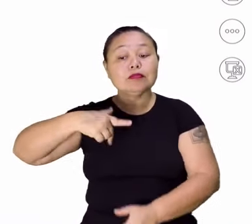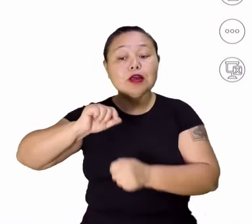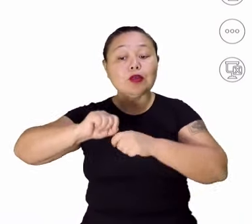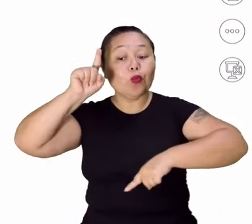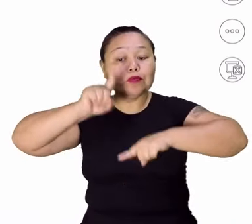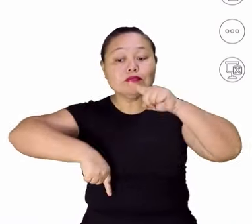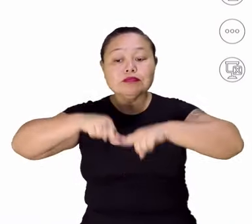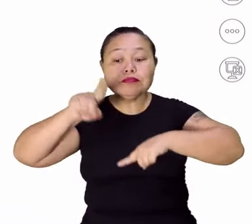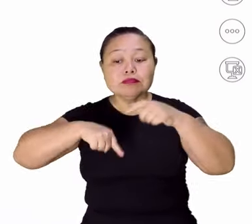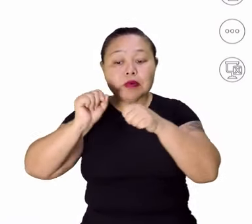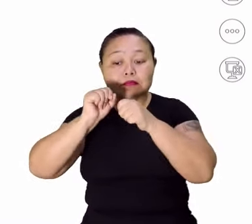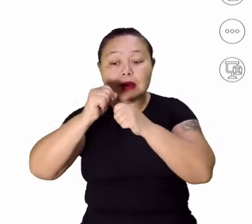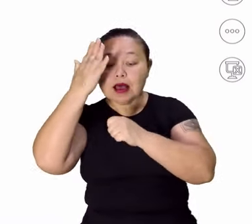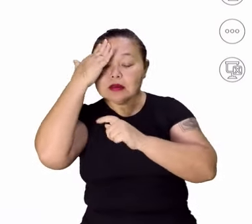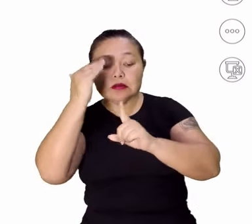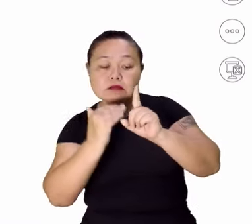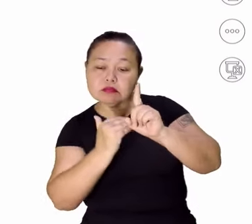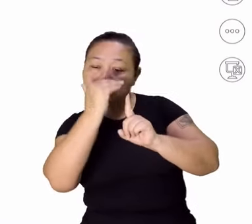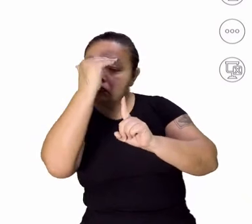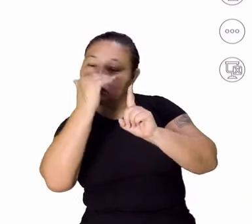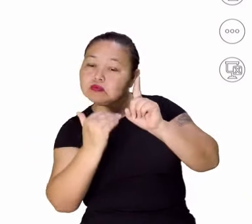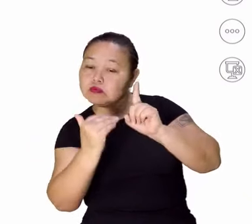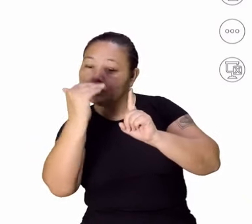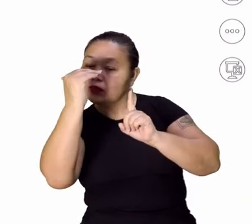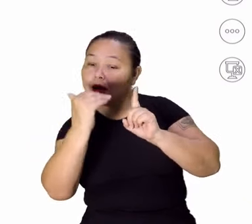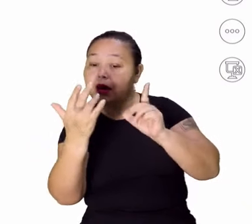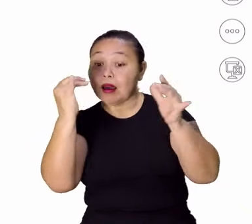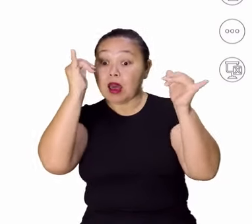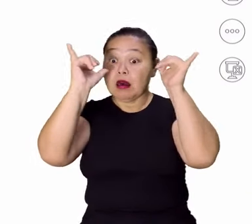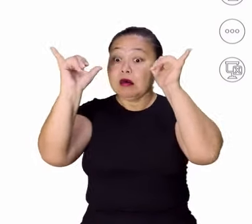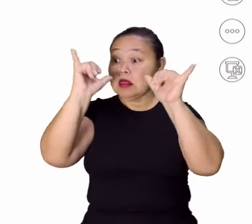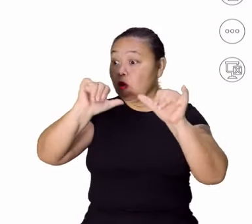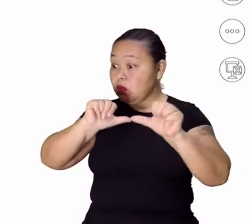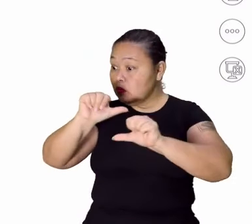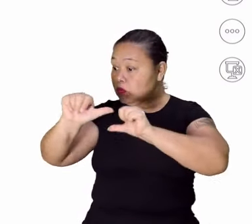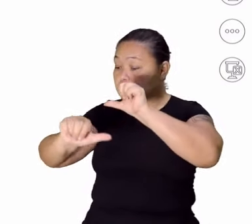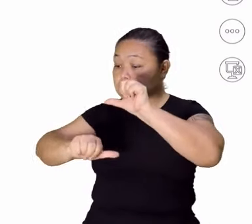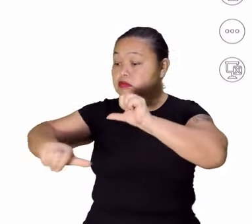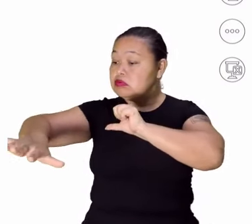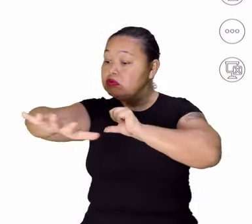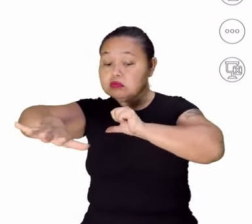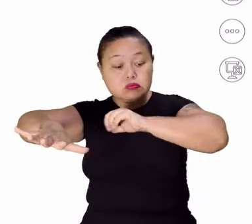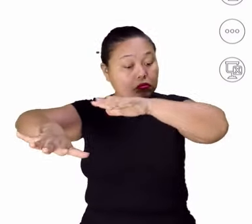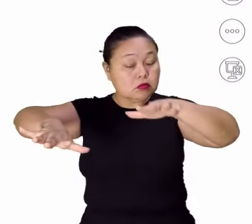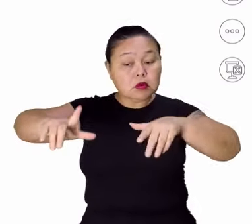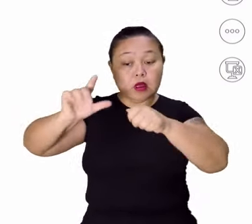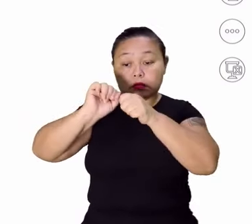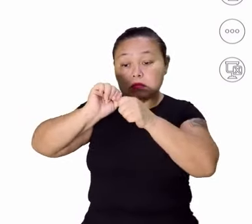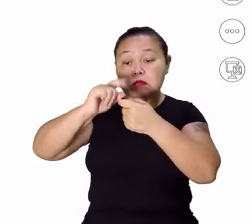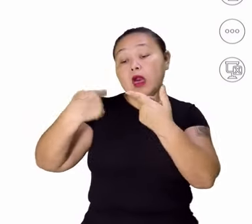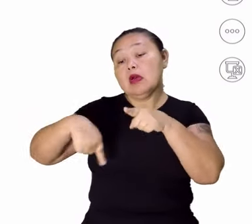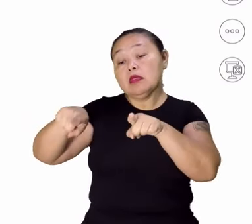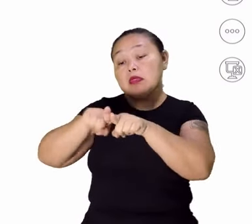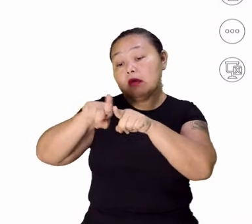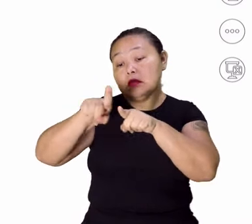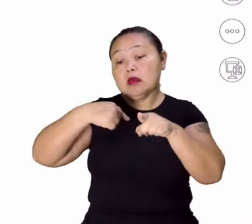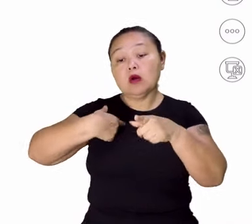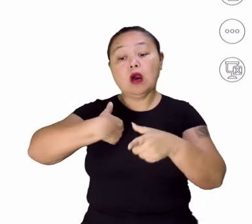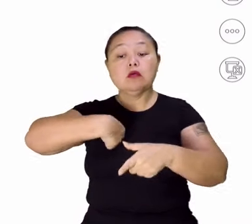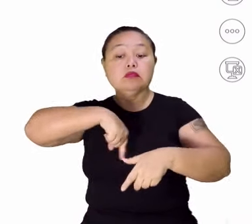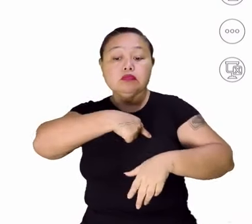instrumento aí para medição disso daí, Para evitar essa troca de calor com ambiente, para que você consiga... termômetro mede a temperatura, o